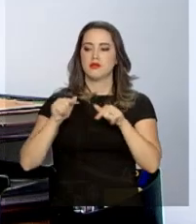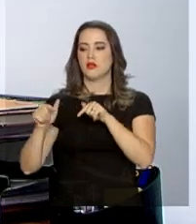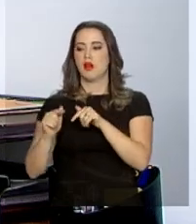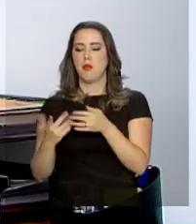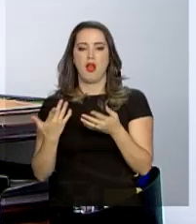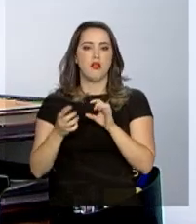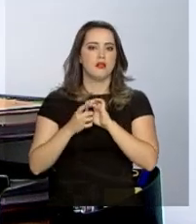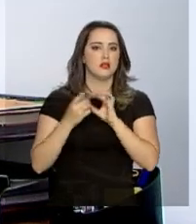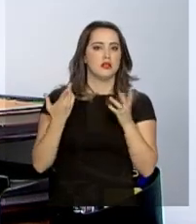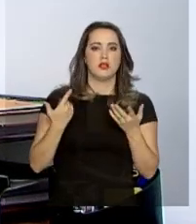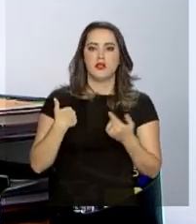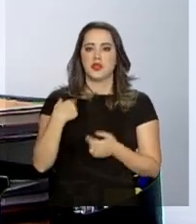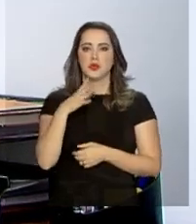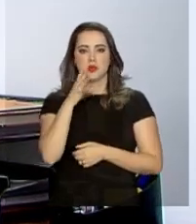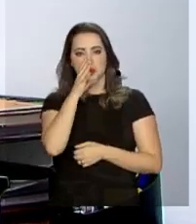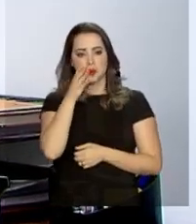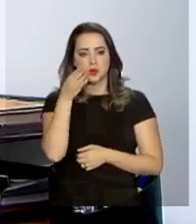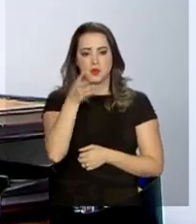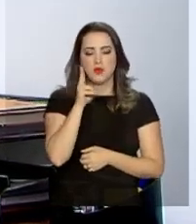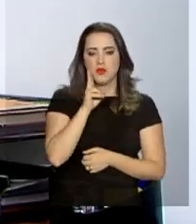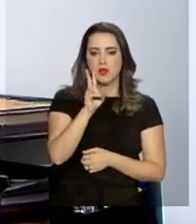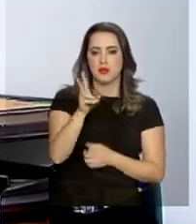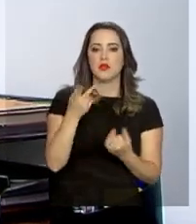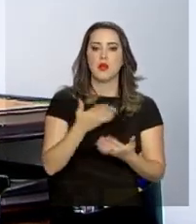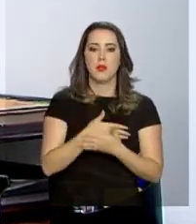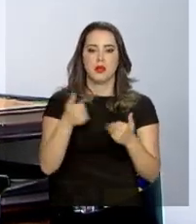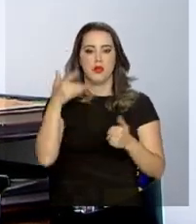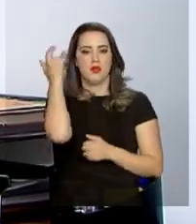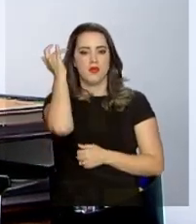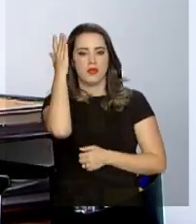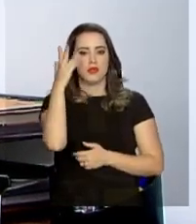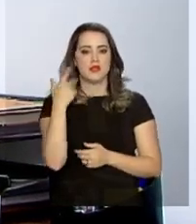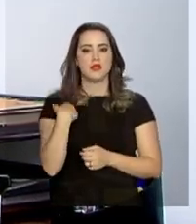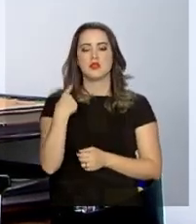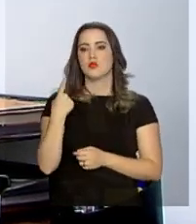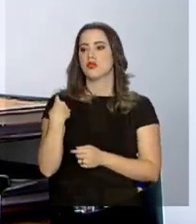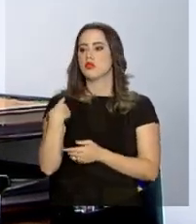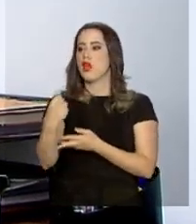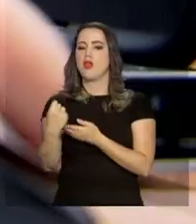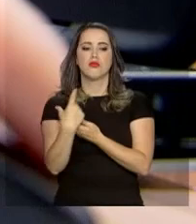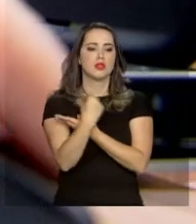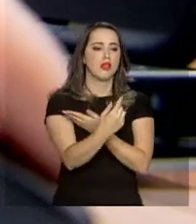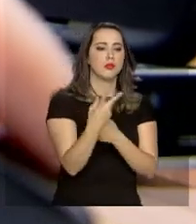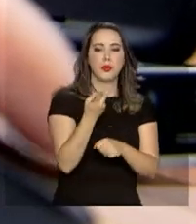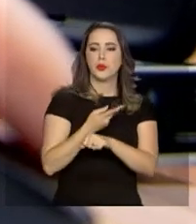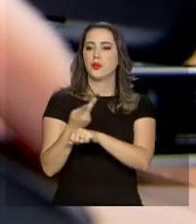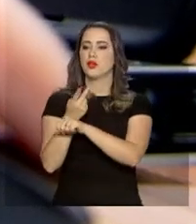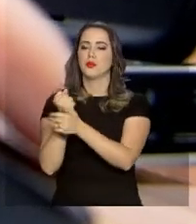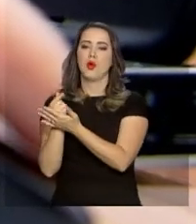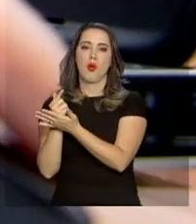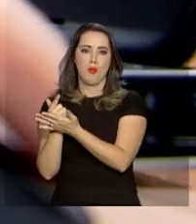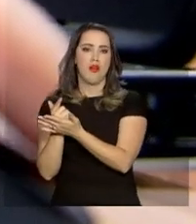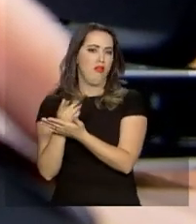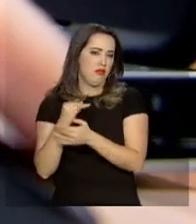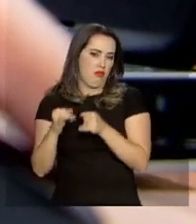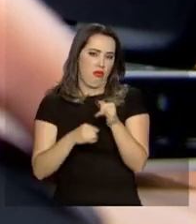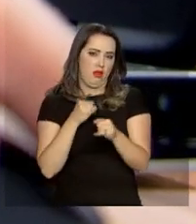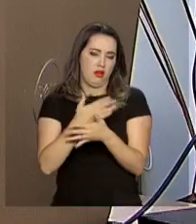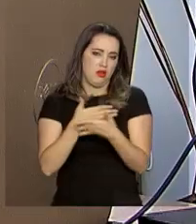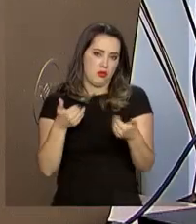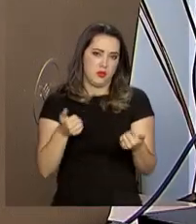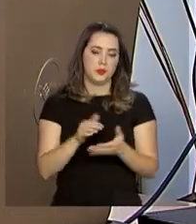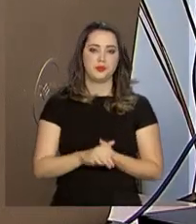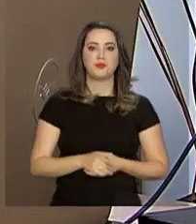alguma coisa que te interessa naquele momento acho que é mais fácil do que você sai na rua para comprar mas mesmo com a facilidade do comércio